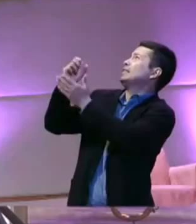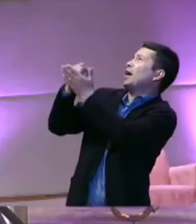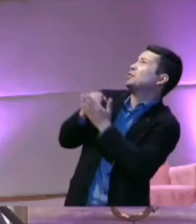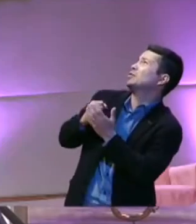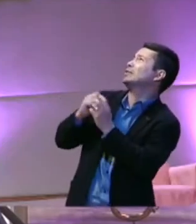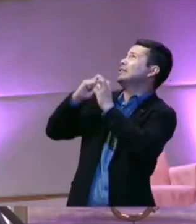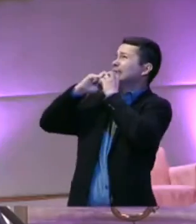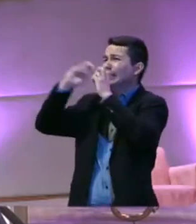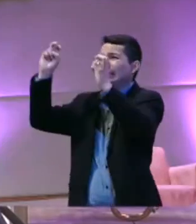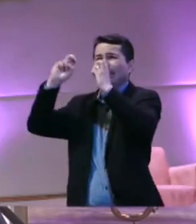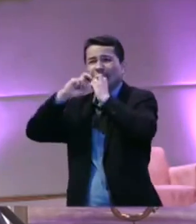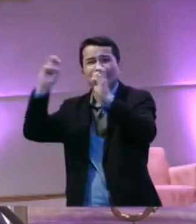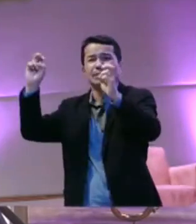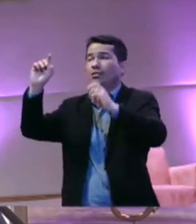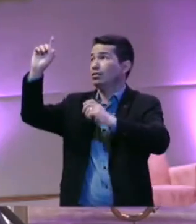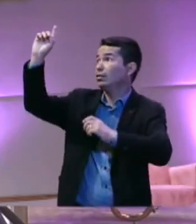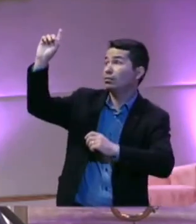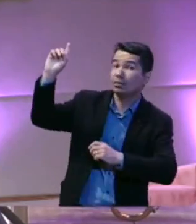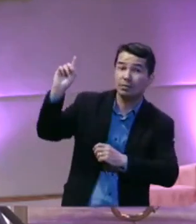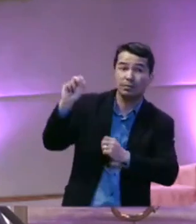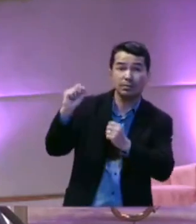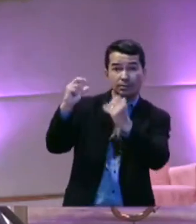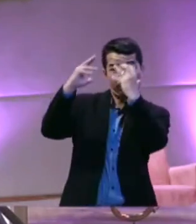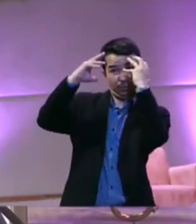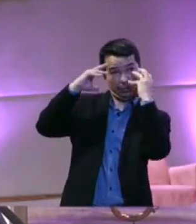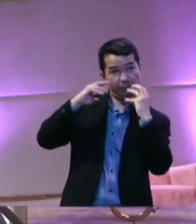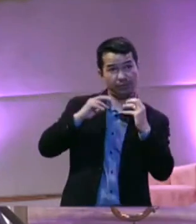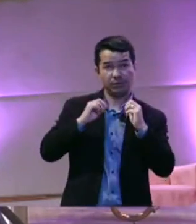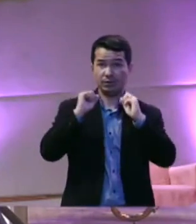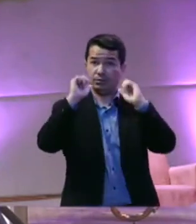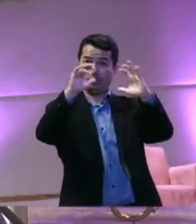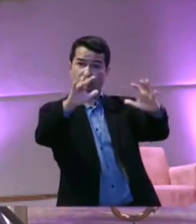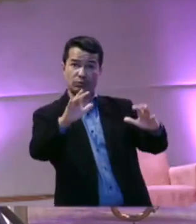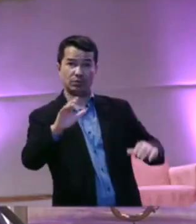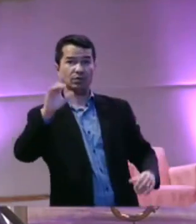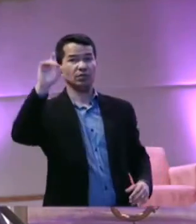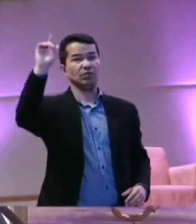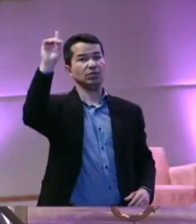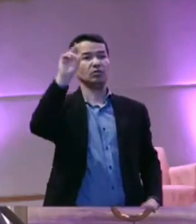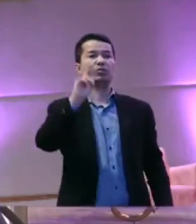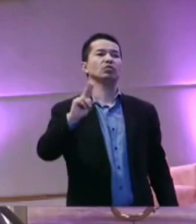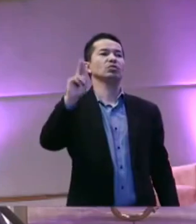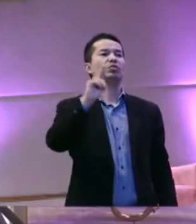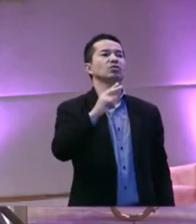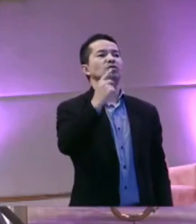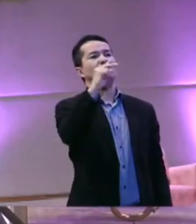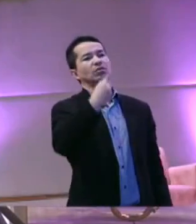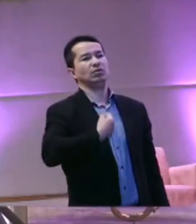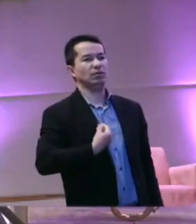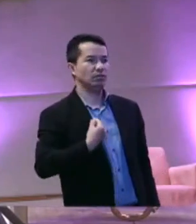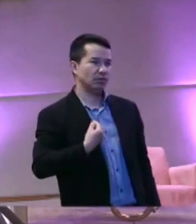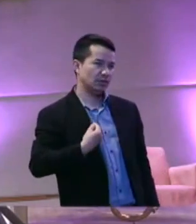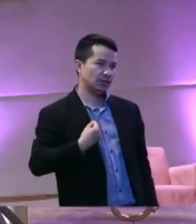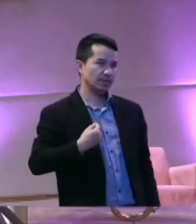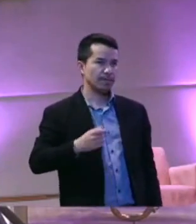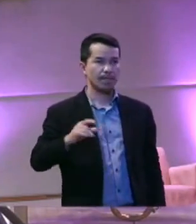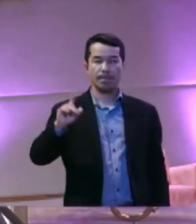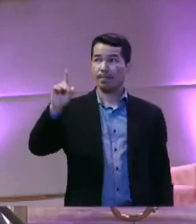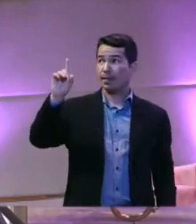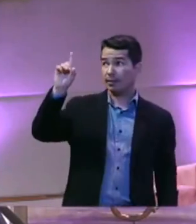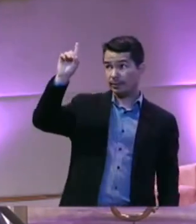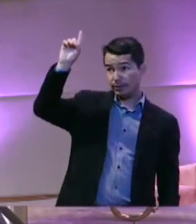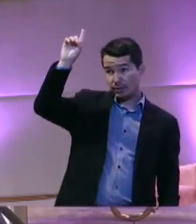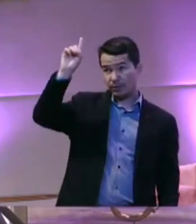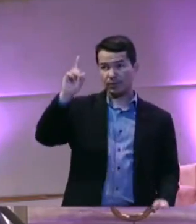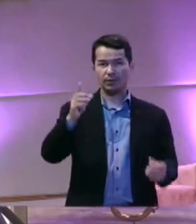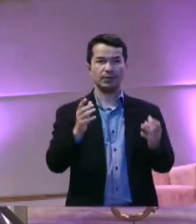fazer parte, ser parte, somar forças, ser boca de Deus nessa terra, nessa nação. Deus quer